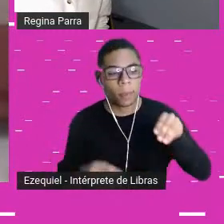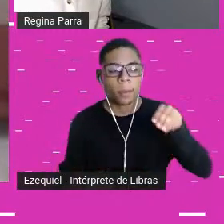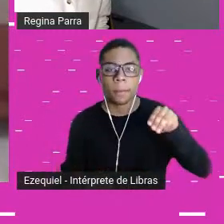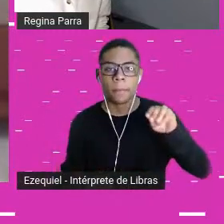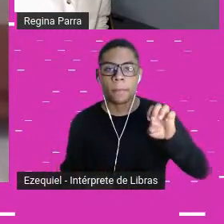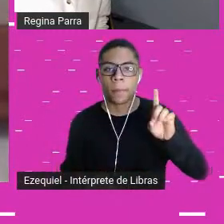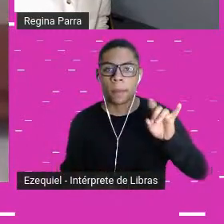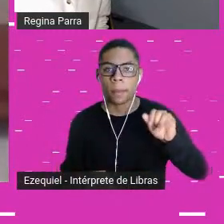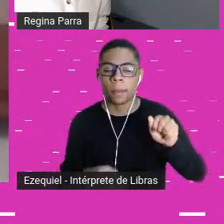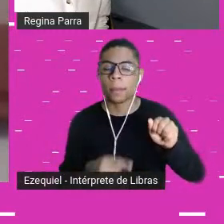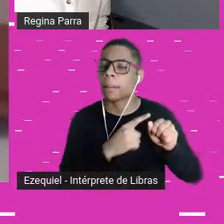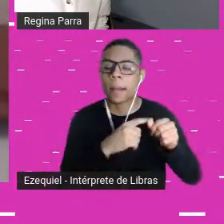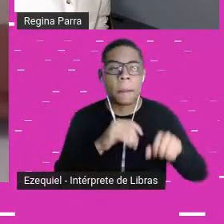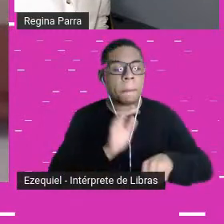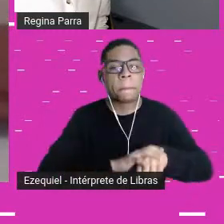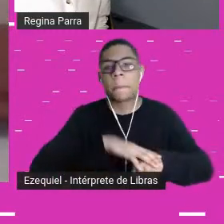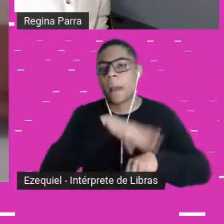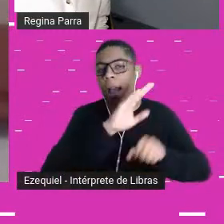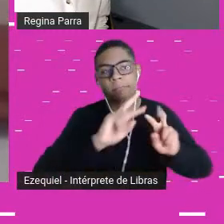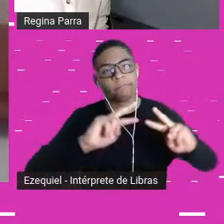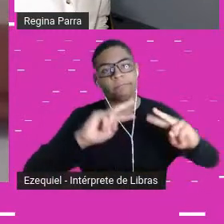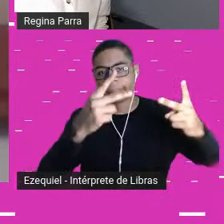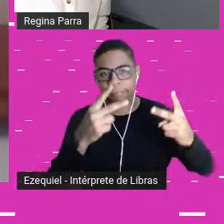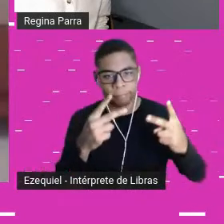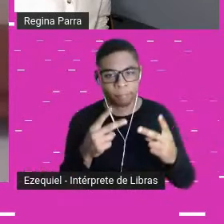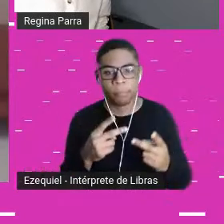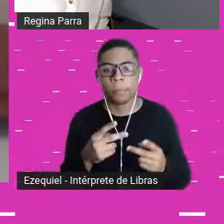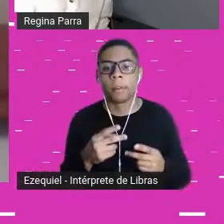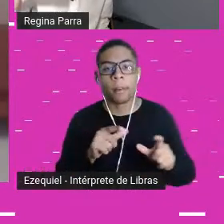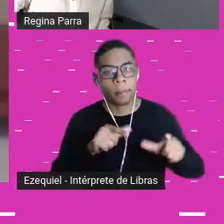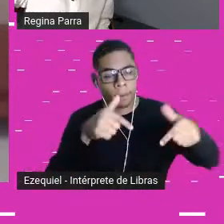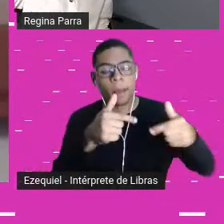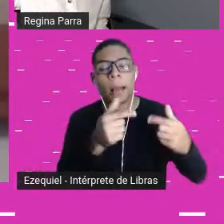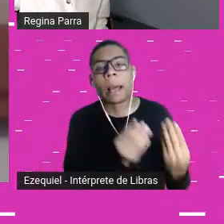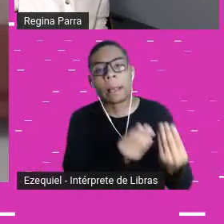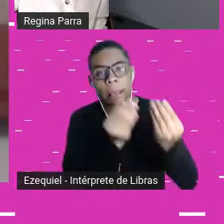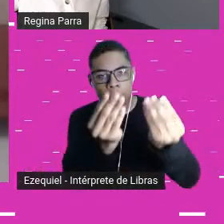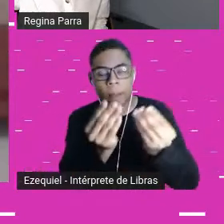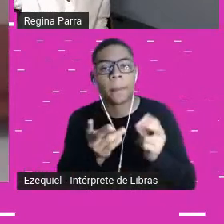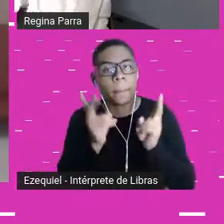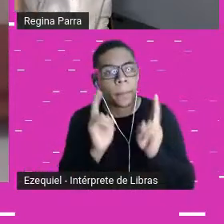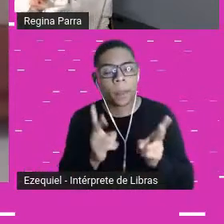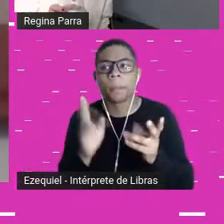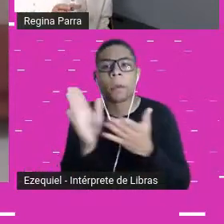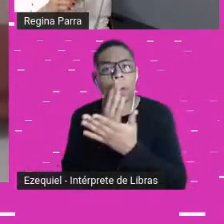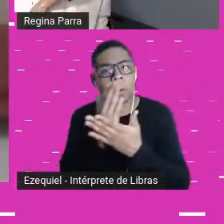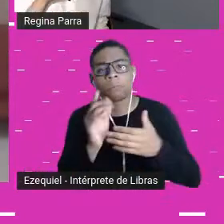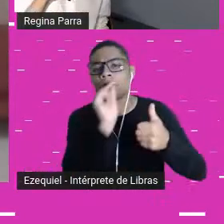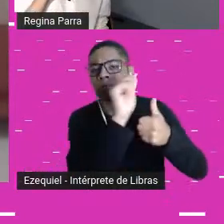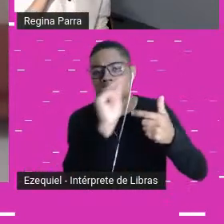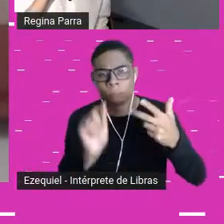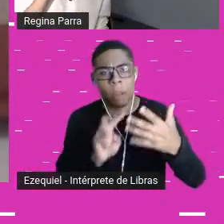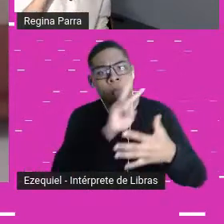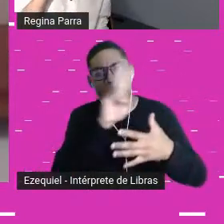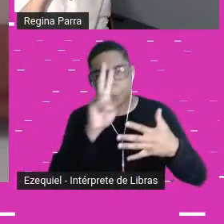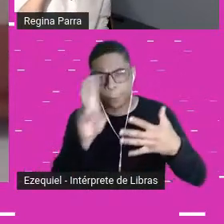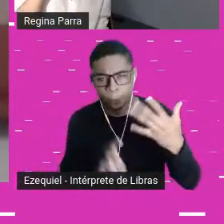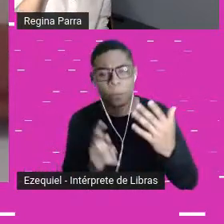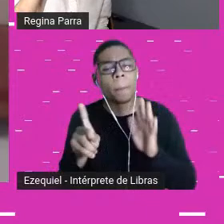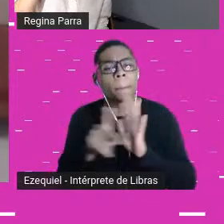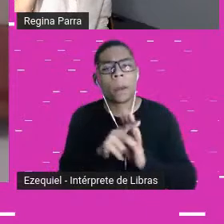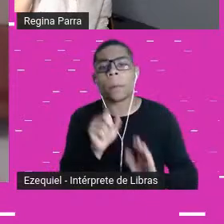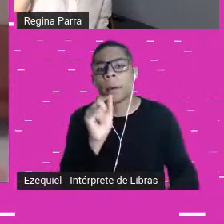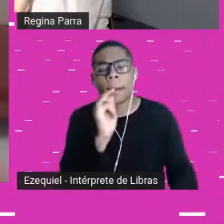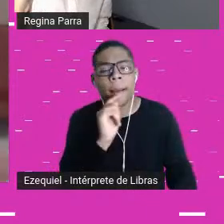radicaliza essa presença. Eu me lembro disso, dele trazendo algumas questões da força que ele